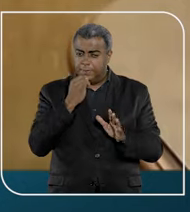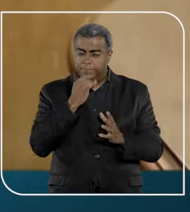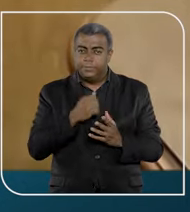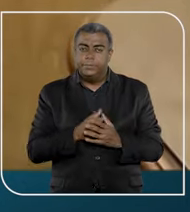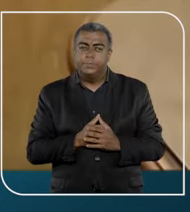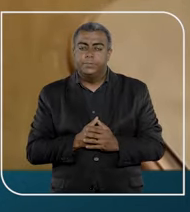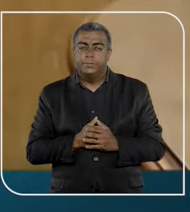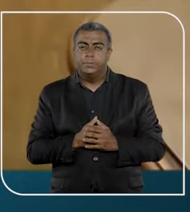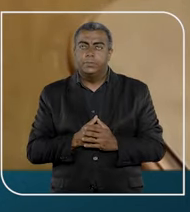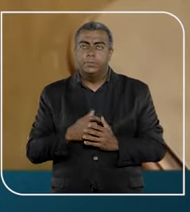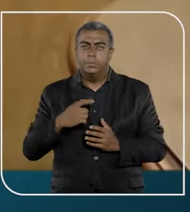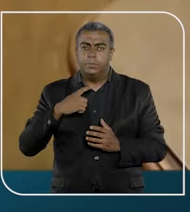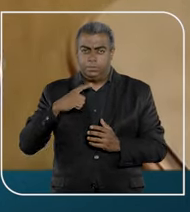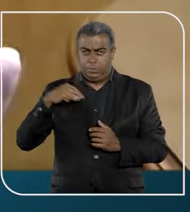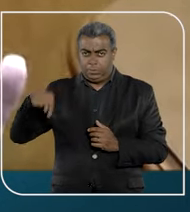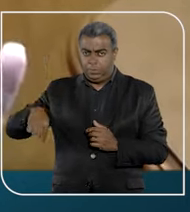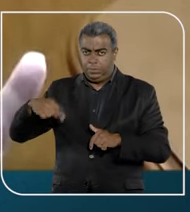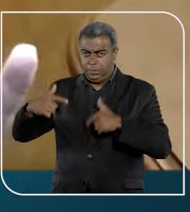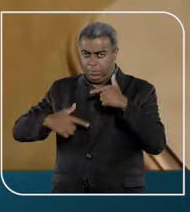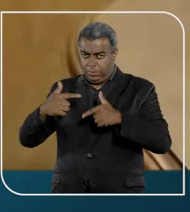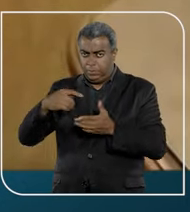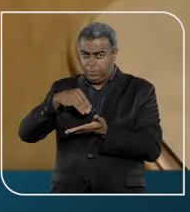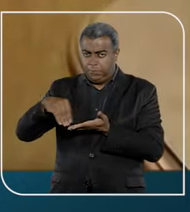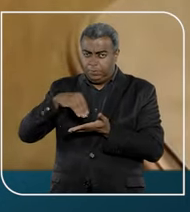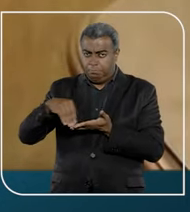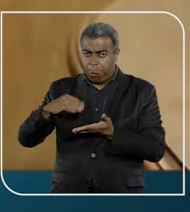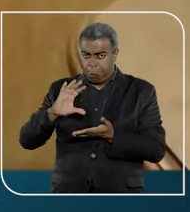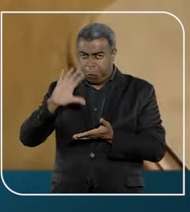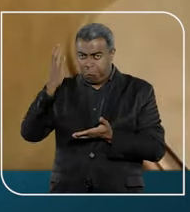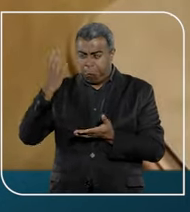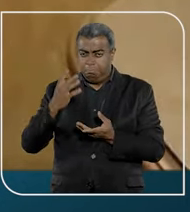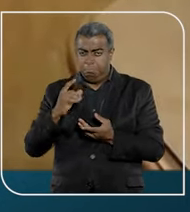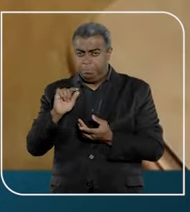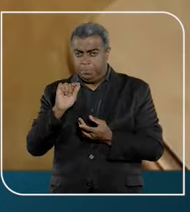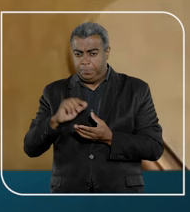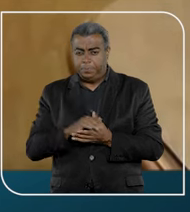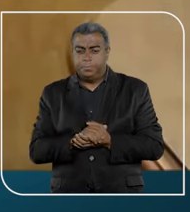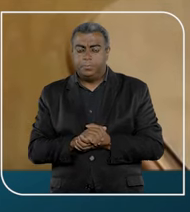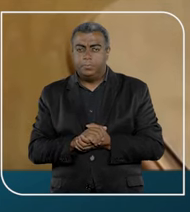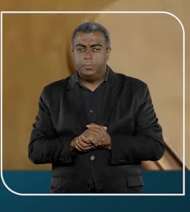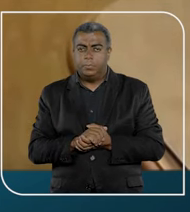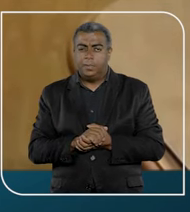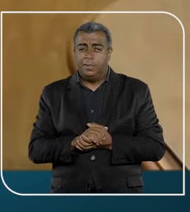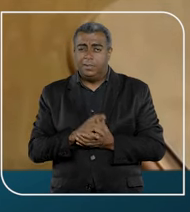com mais facilidade. A gente teve um caso aqui no escritório que